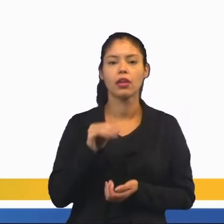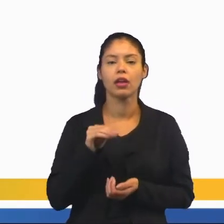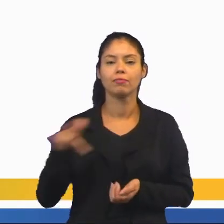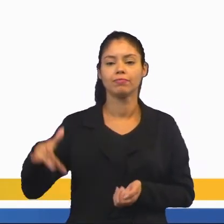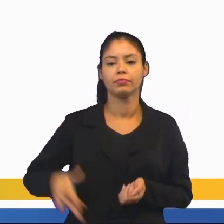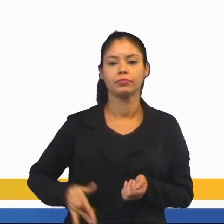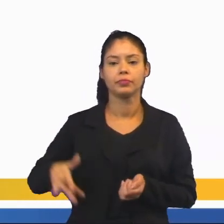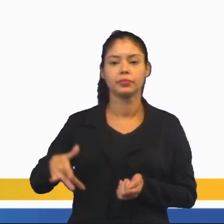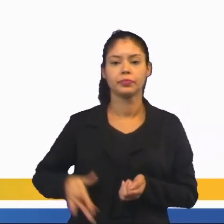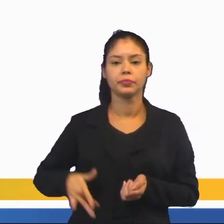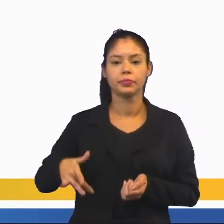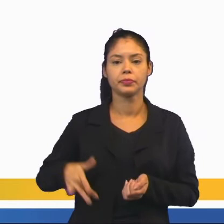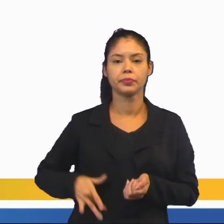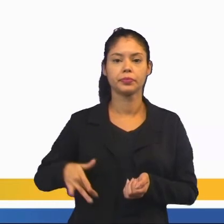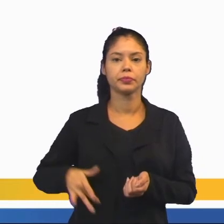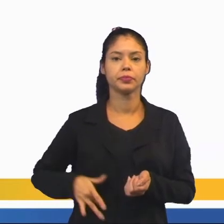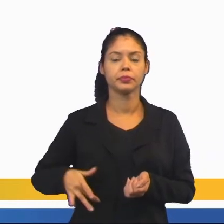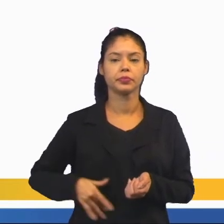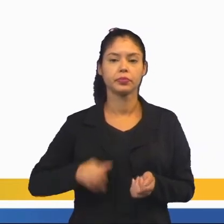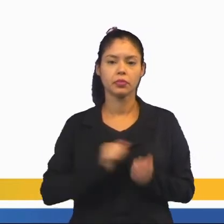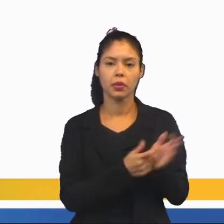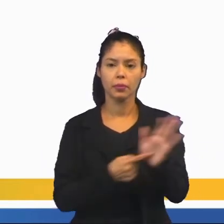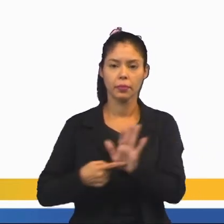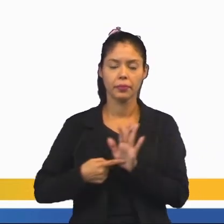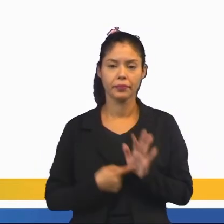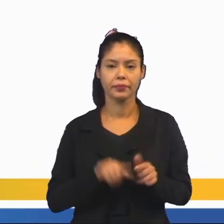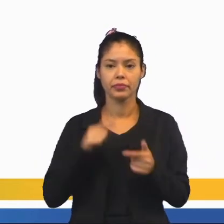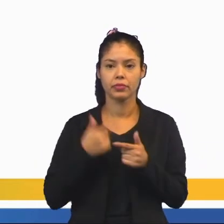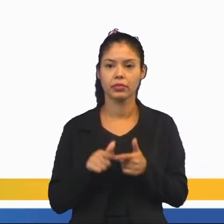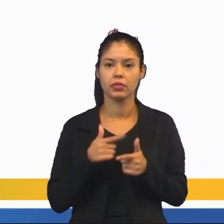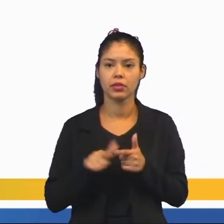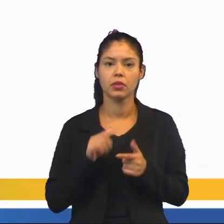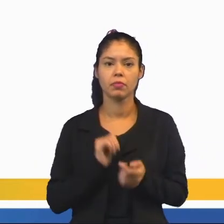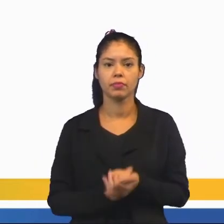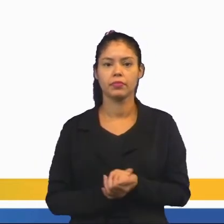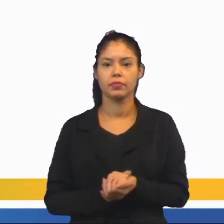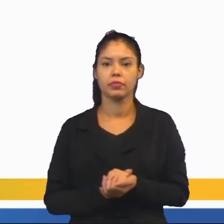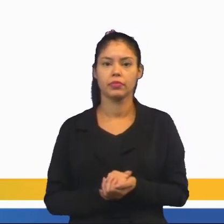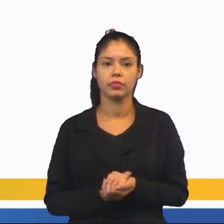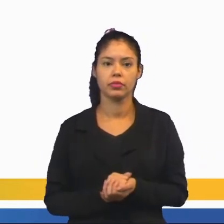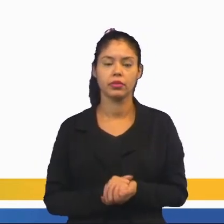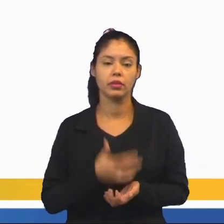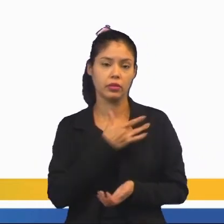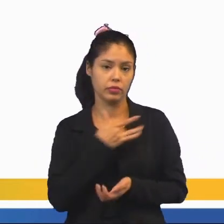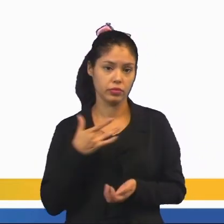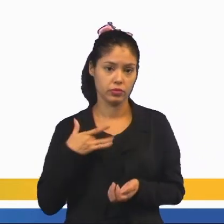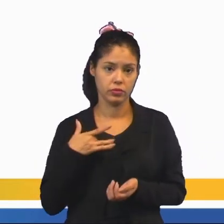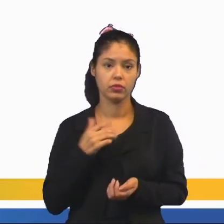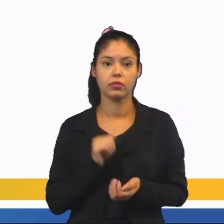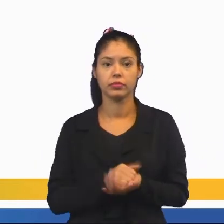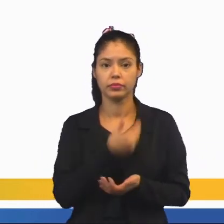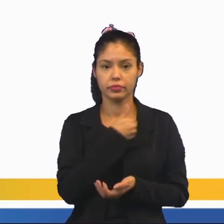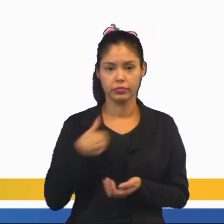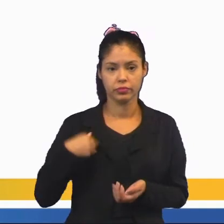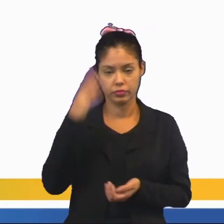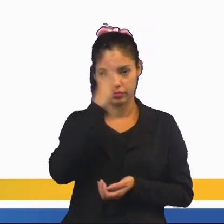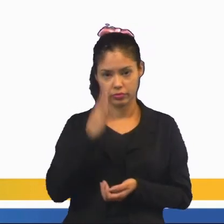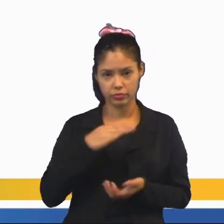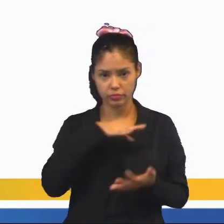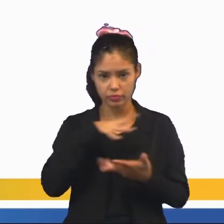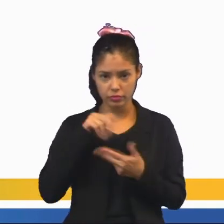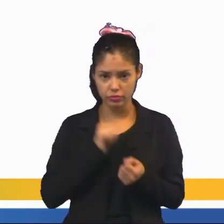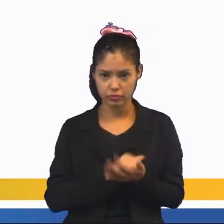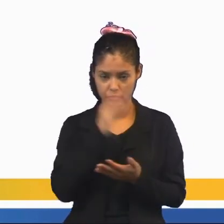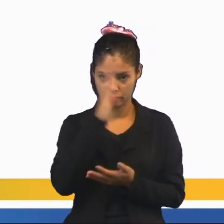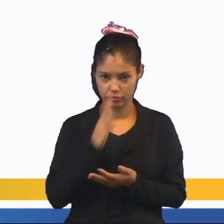inflamação do fígado e representa um grave problema de saúde pública no Brasil e no mundo.